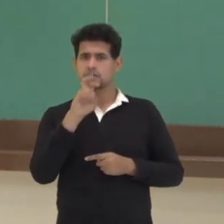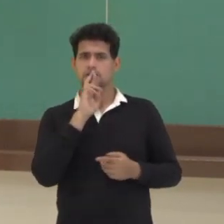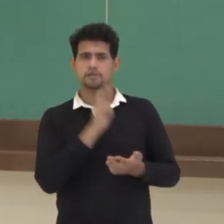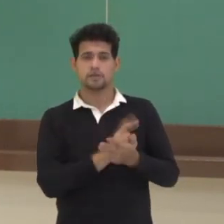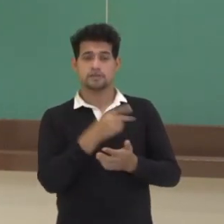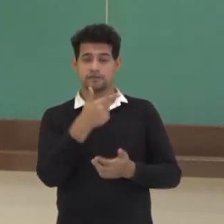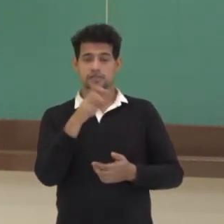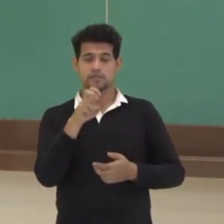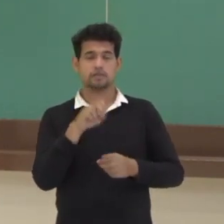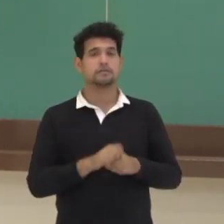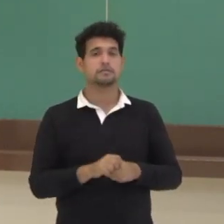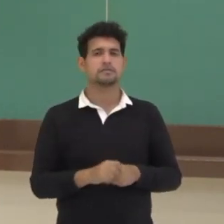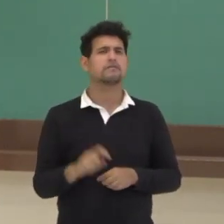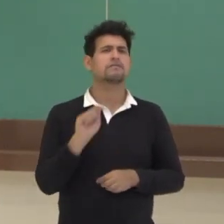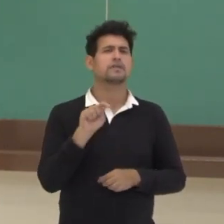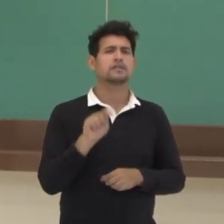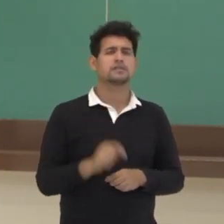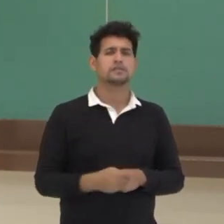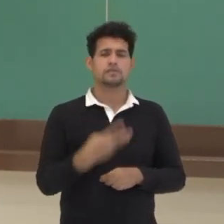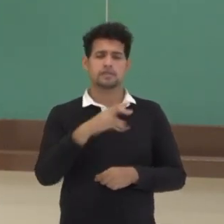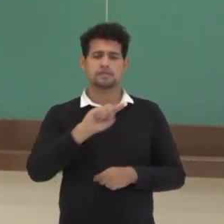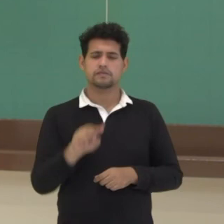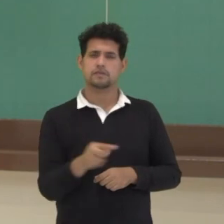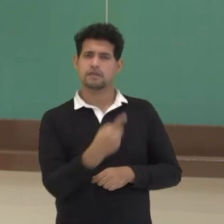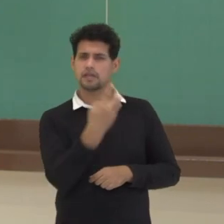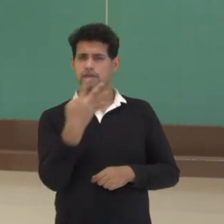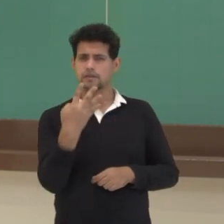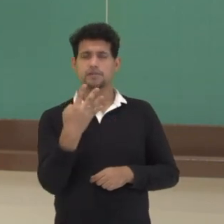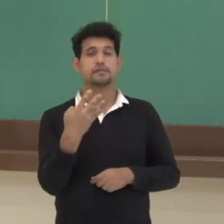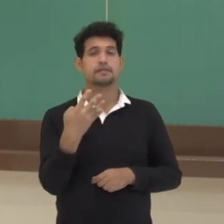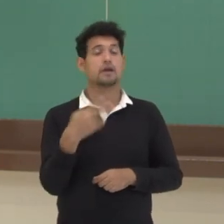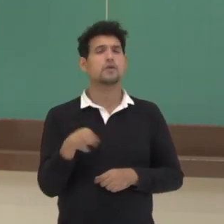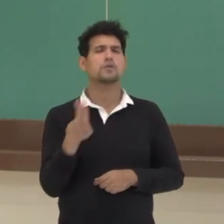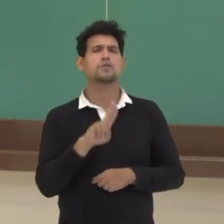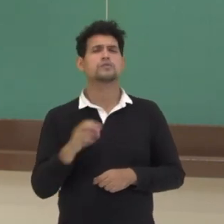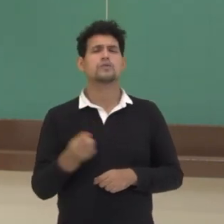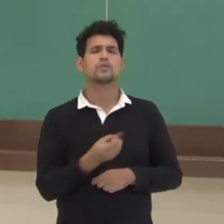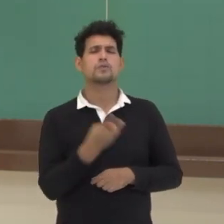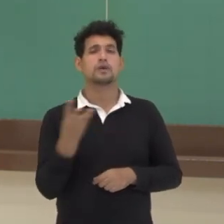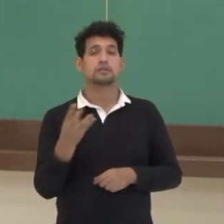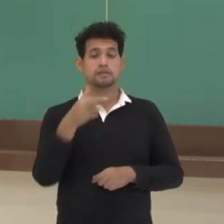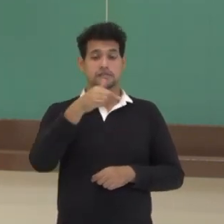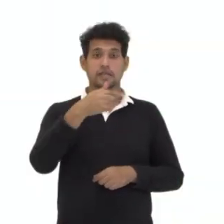25, vezes o 3,14. Eu encontro quanto?